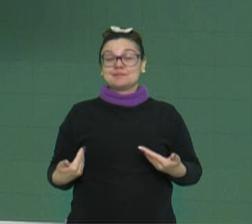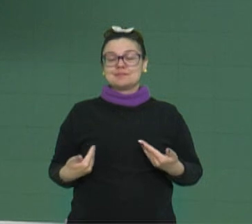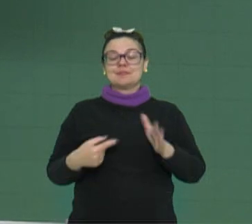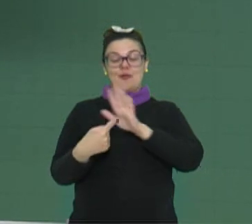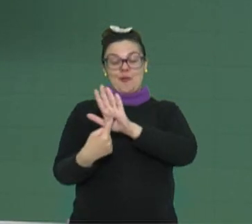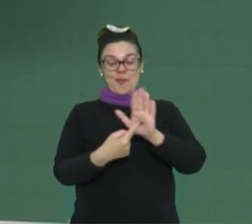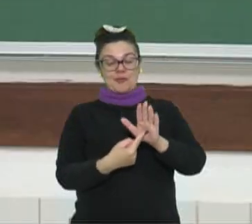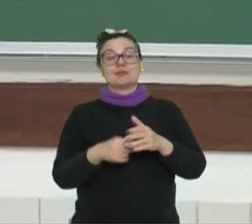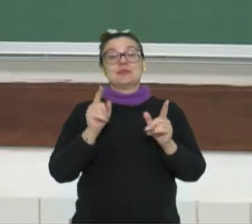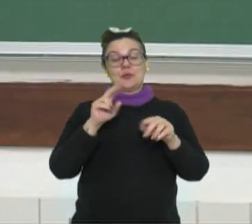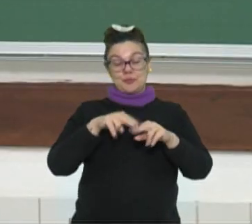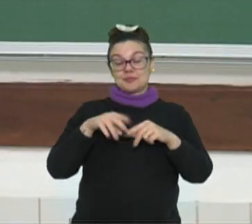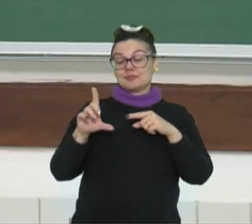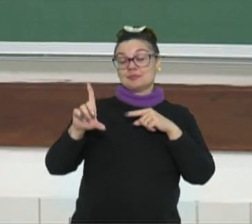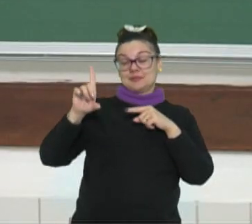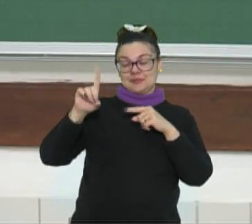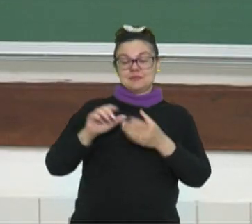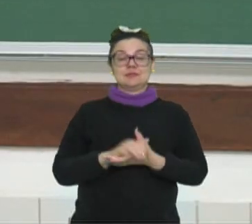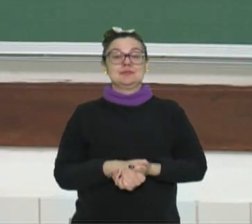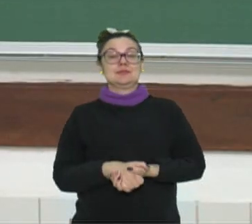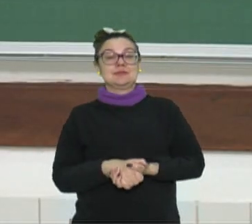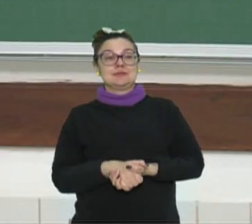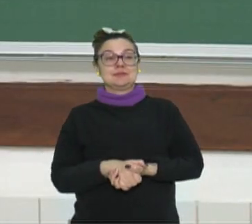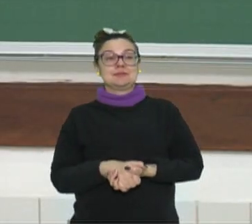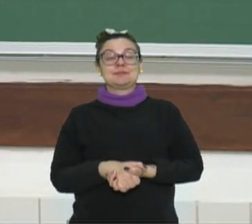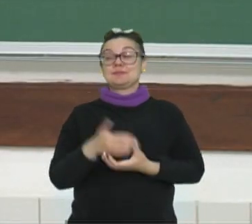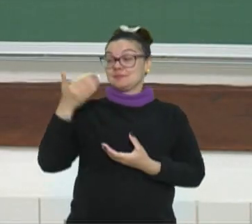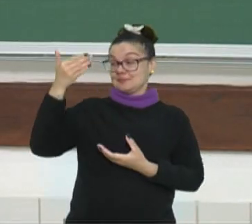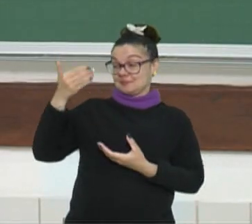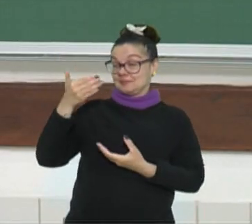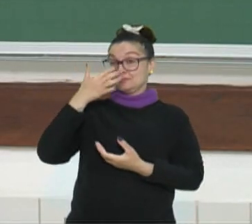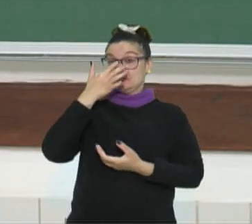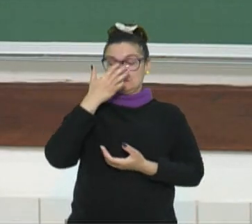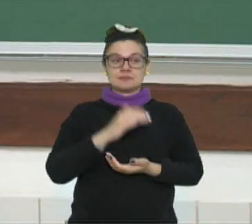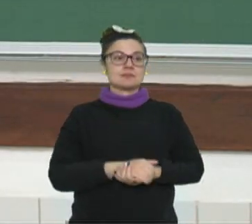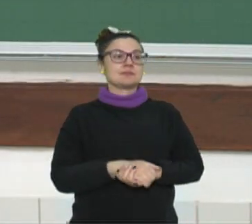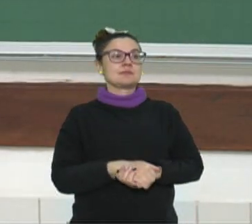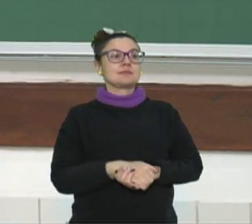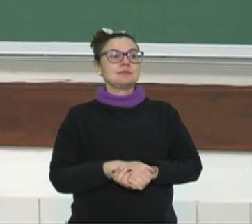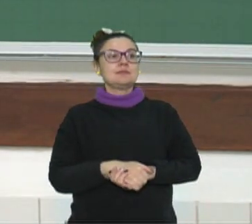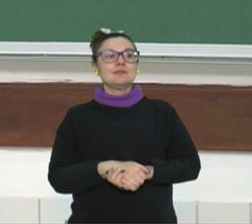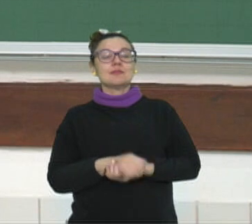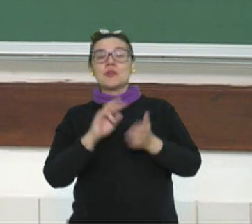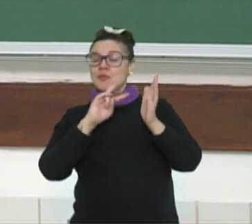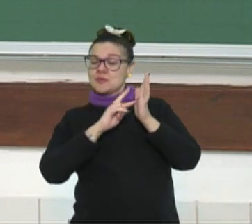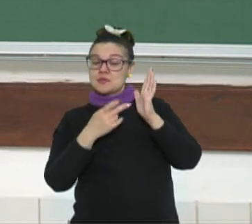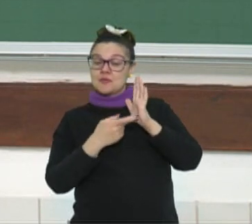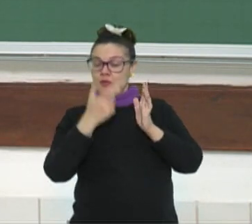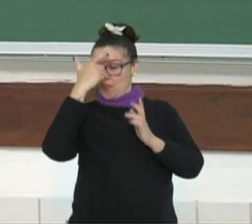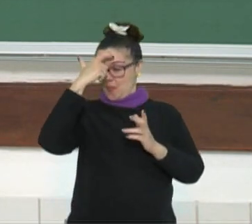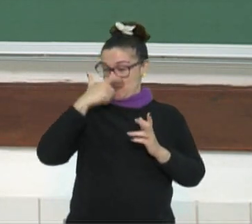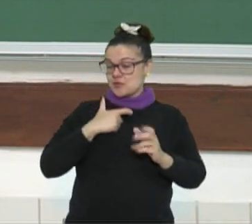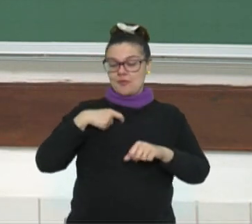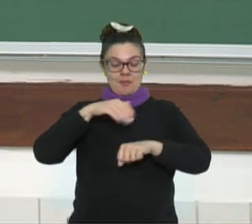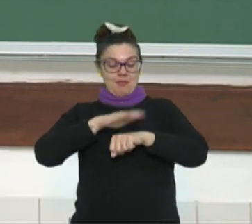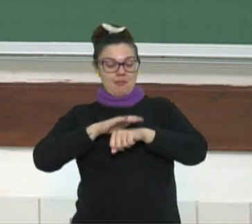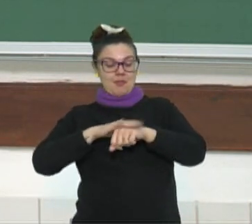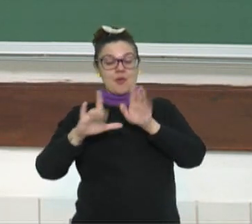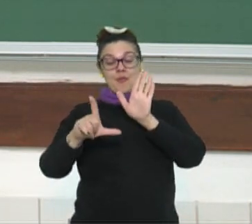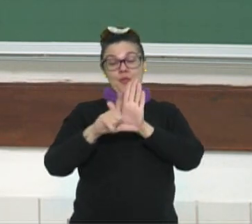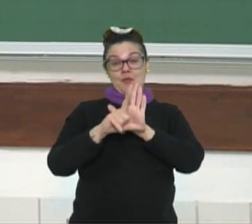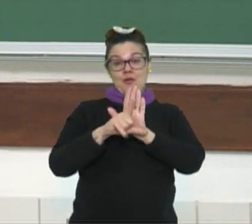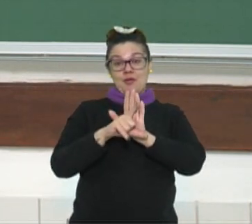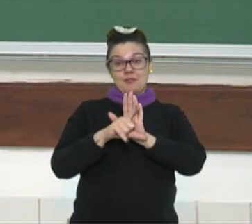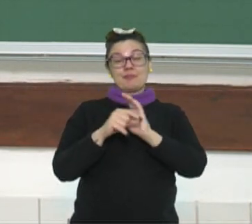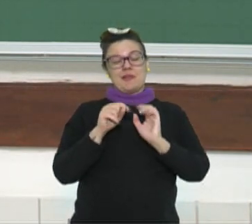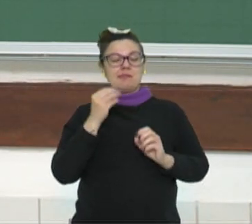isso, a letra D, criadas pelo homem que concede a si mesmo a lei a qual deve se submeter. Ou seja, o ser humano cria para si leis que ele vai atrás